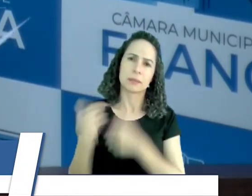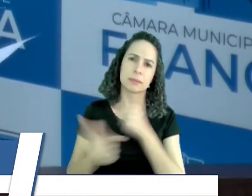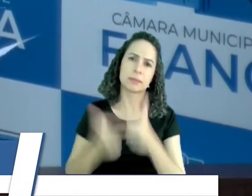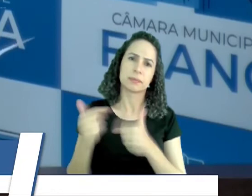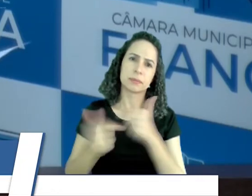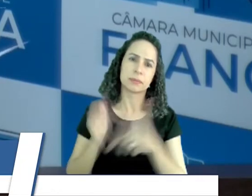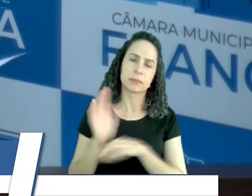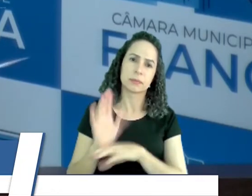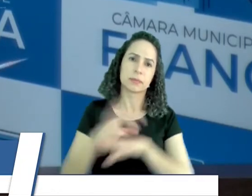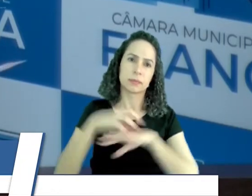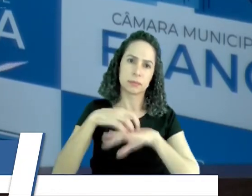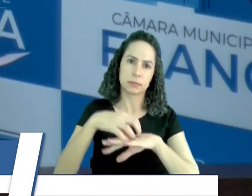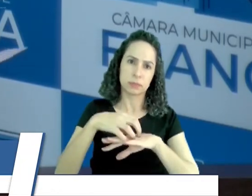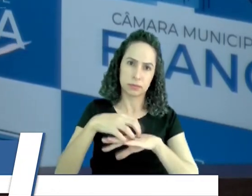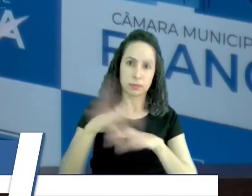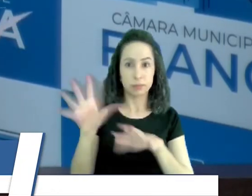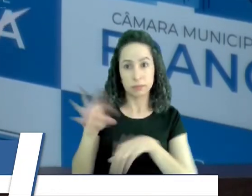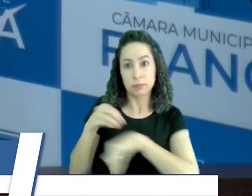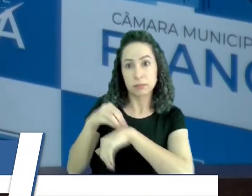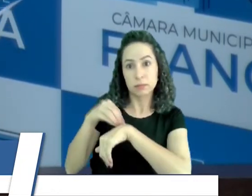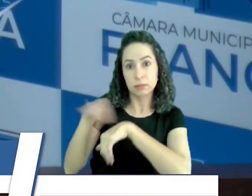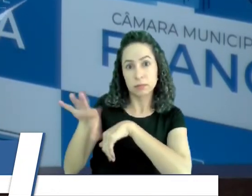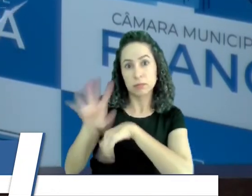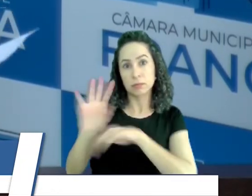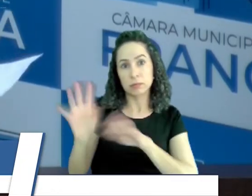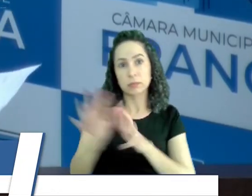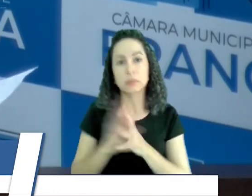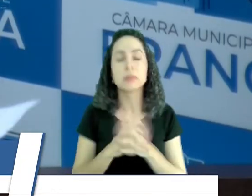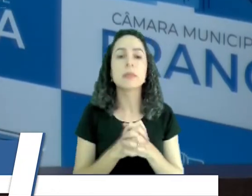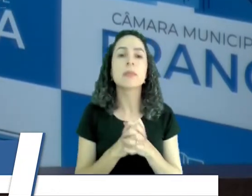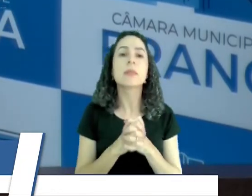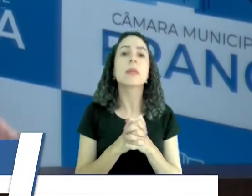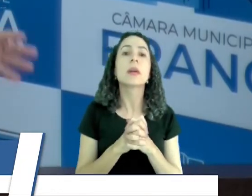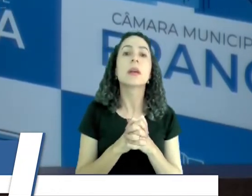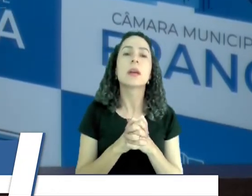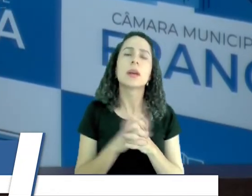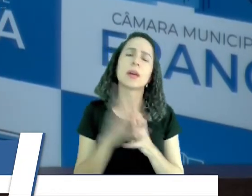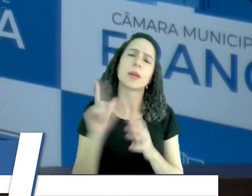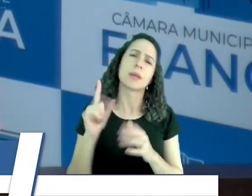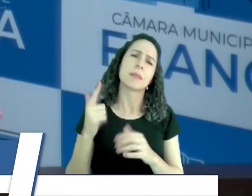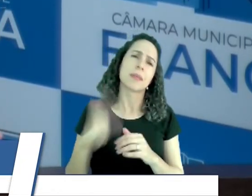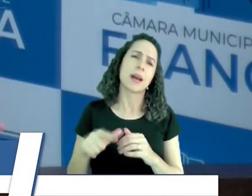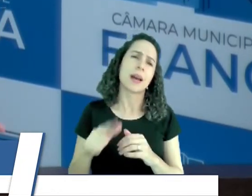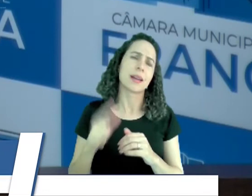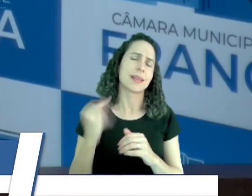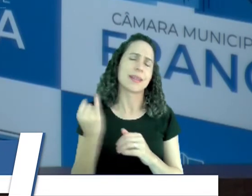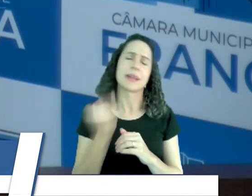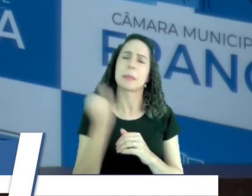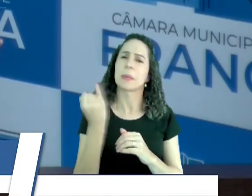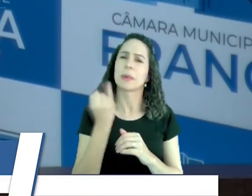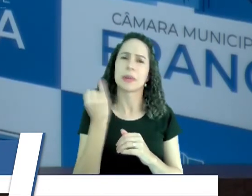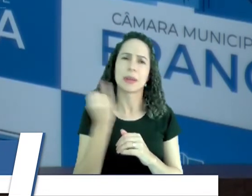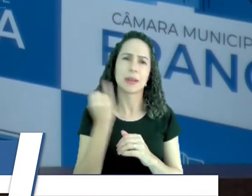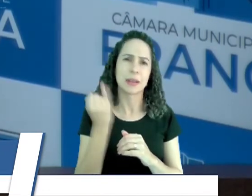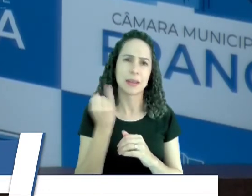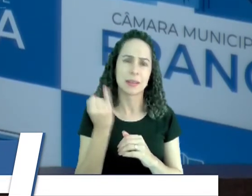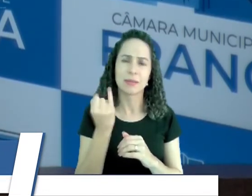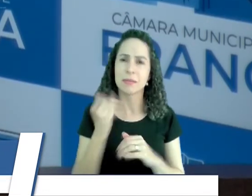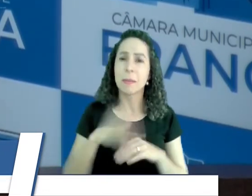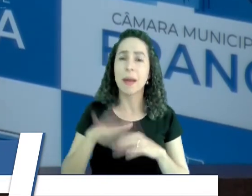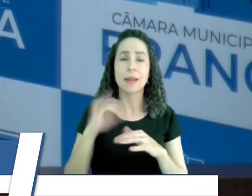na cidade. Fica, então, gostaria que constasse, por gentileza. E essa é muito importante. Aliás, todas são, mas